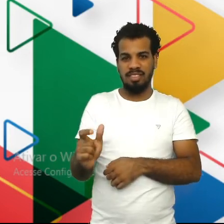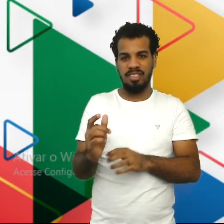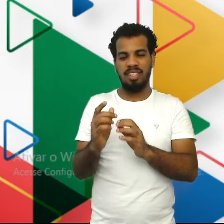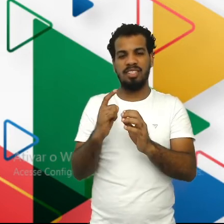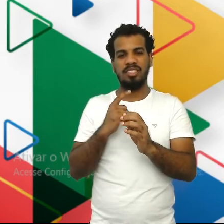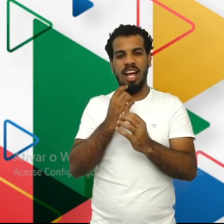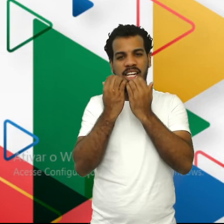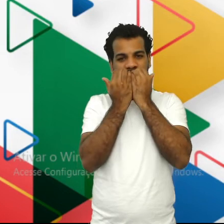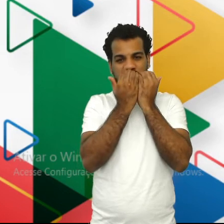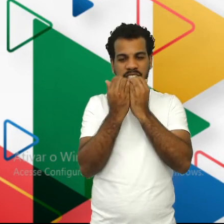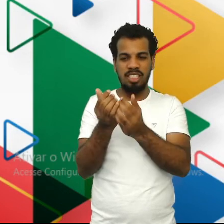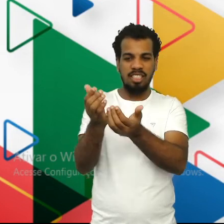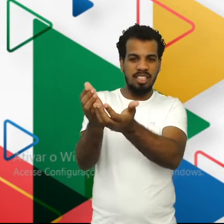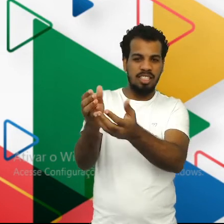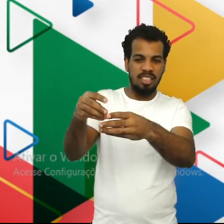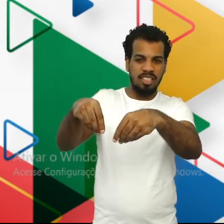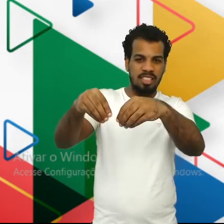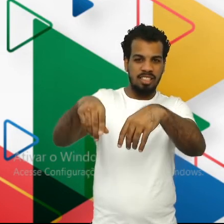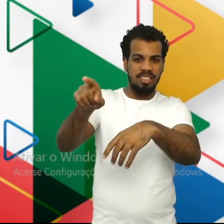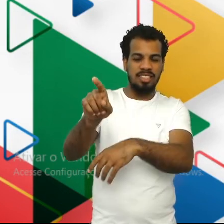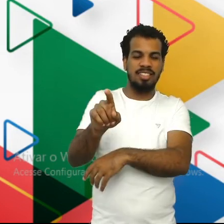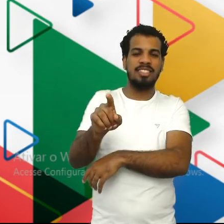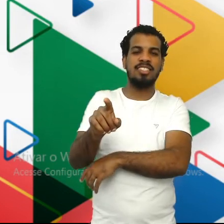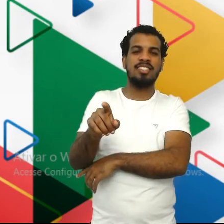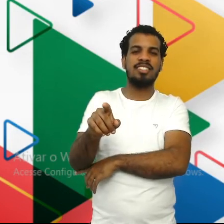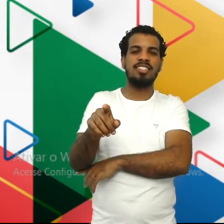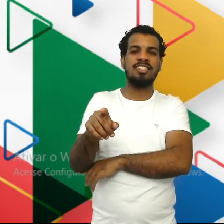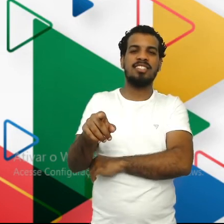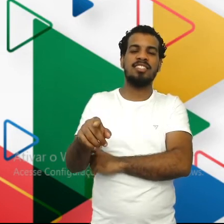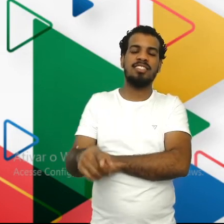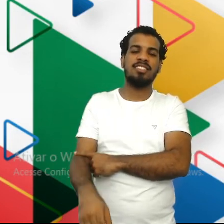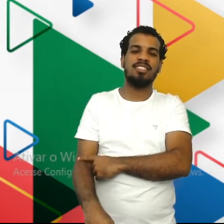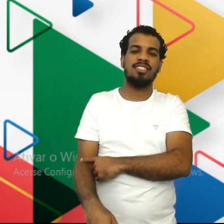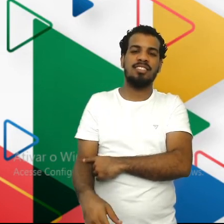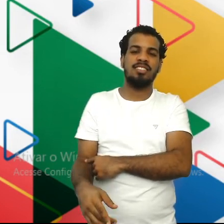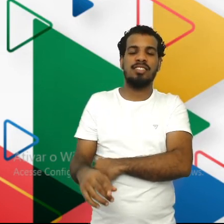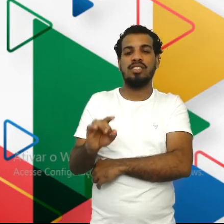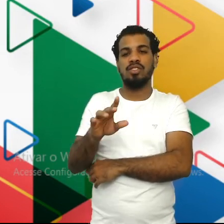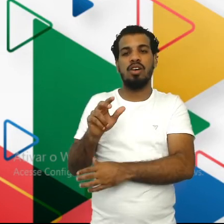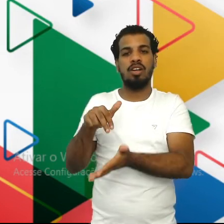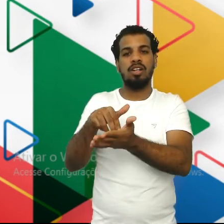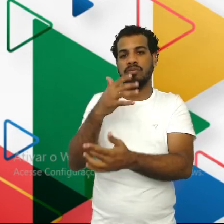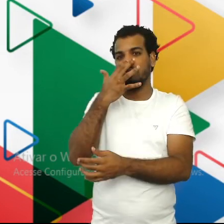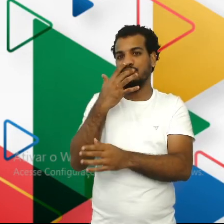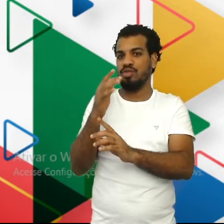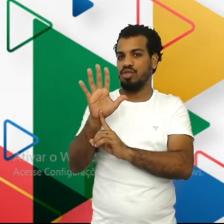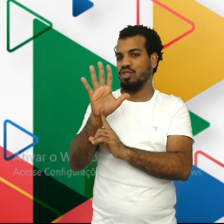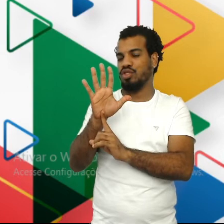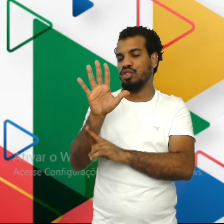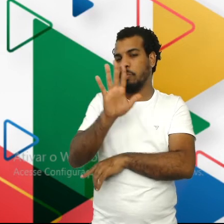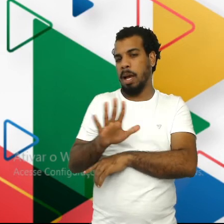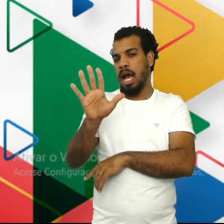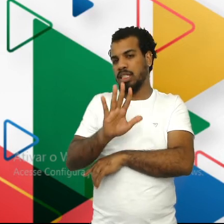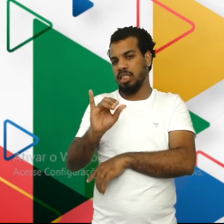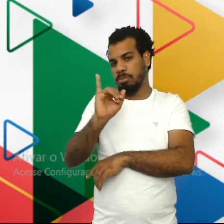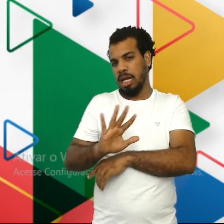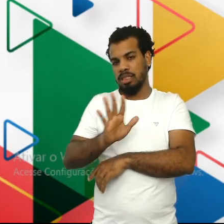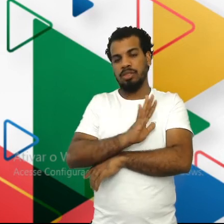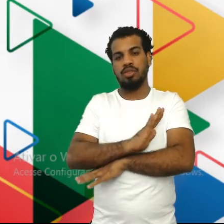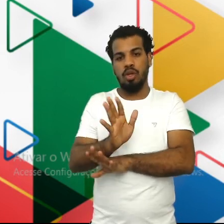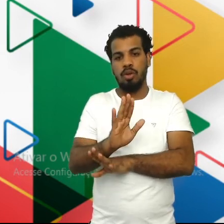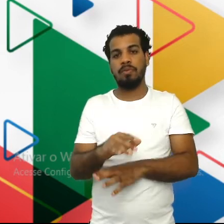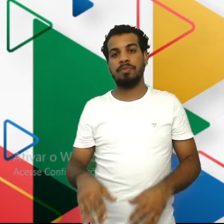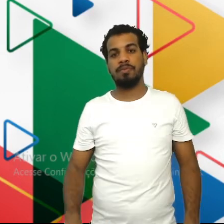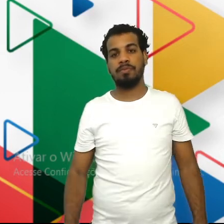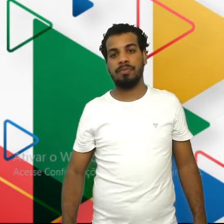ó, escondidinho, está fazendo o merchandising dele, né? Mas não é uma propaganda direta como a gente tem do celular. Então, quando você olha